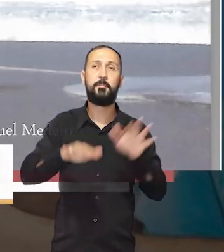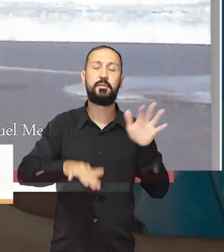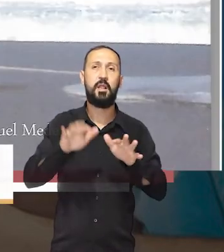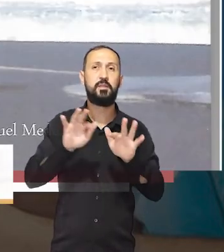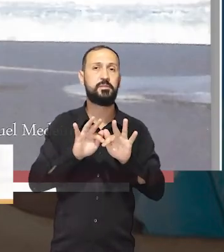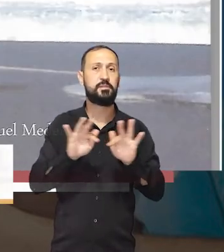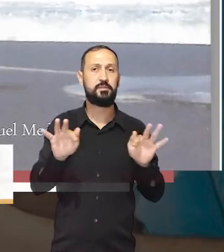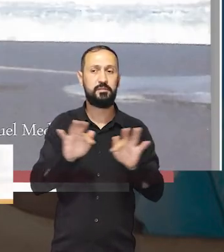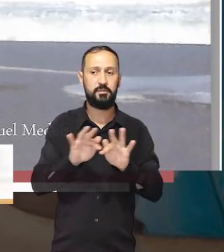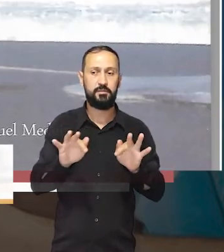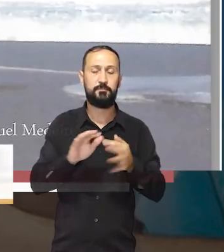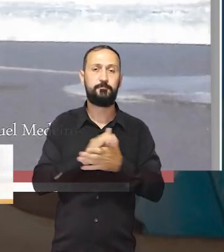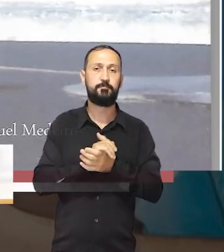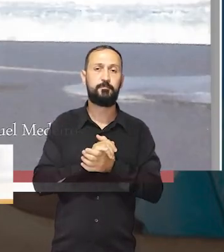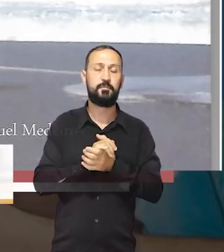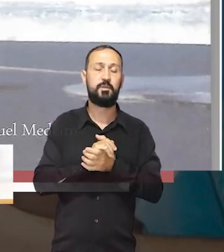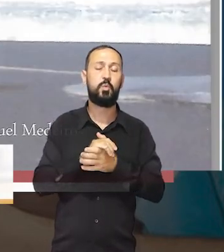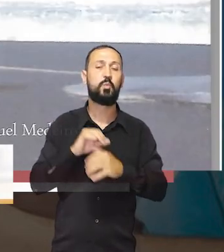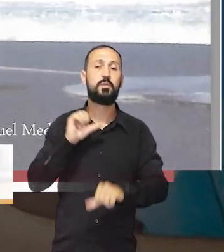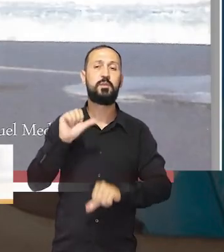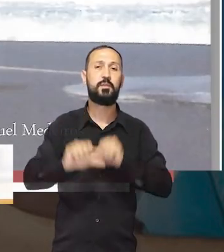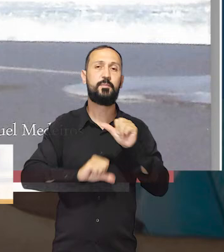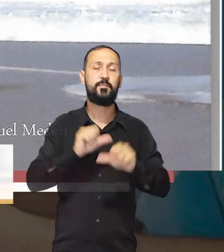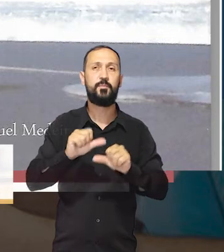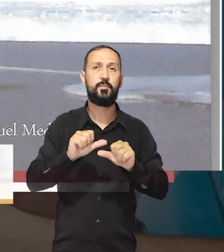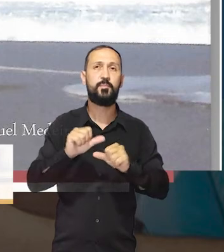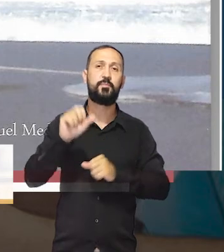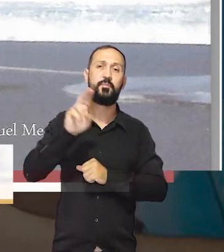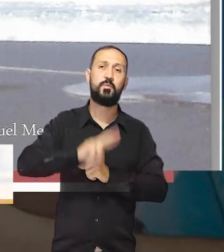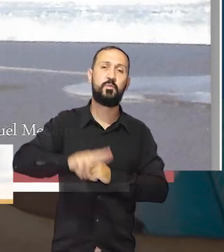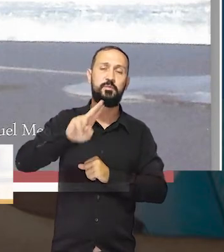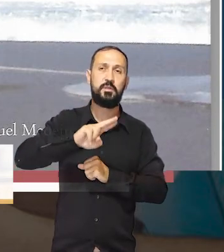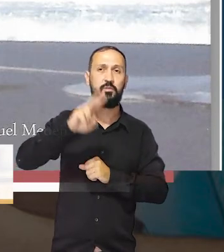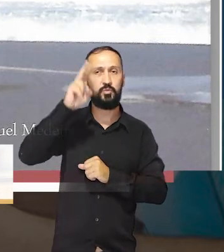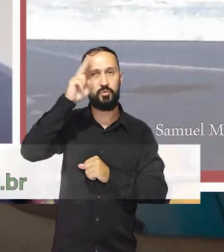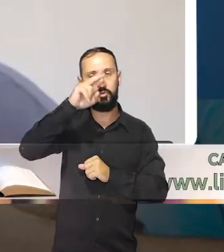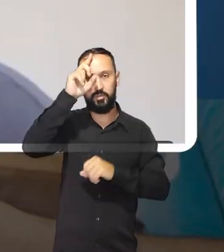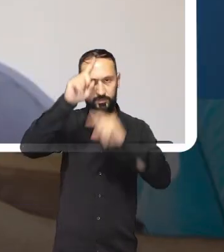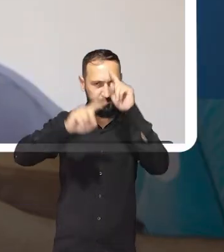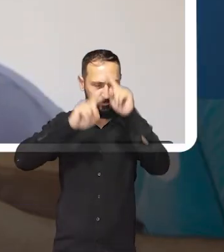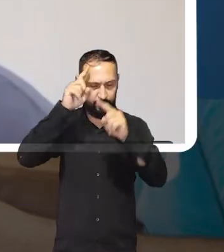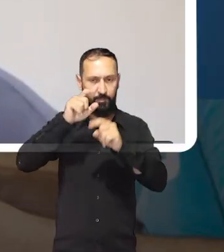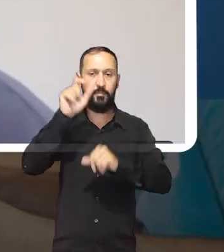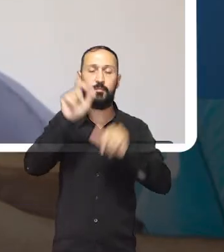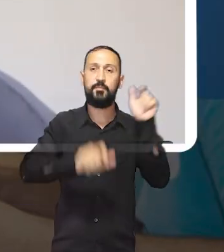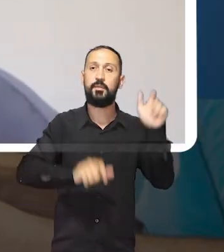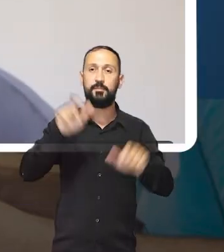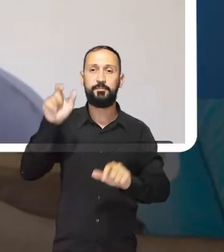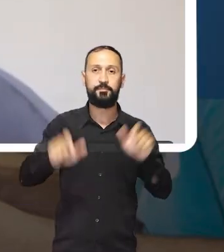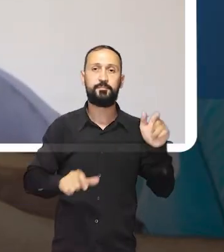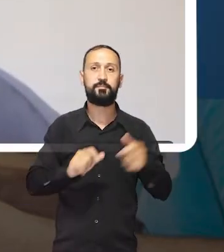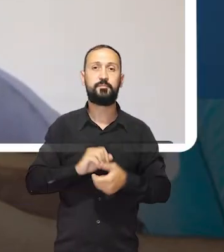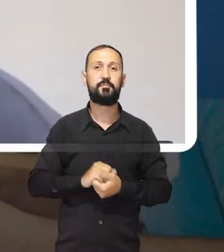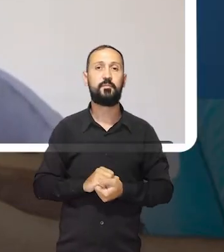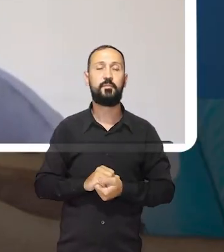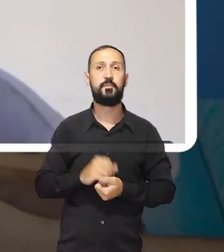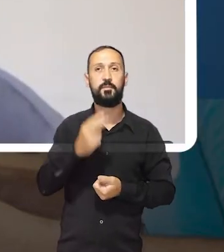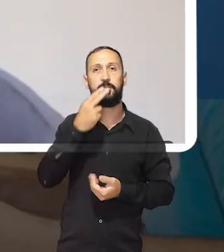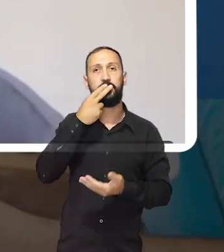elas são mais ou menos simples. Eu as transformei usando um pouco de ficção também. As